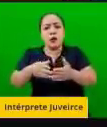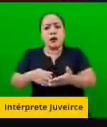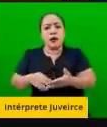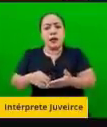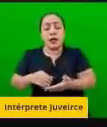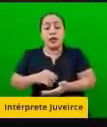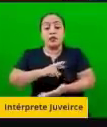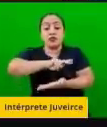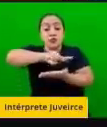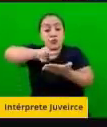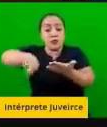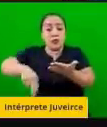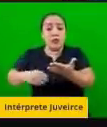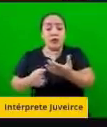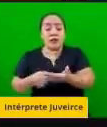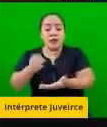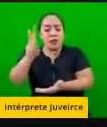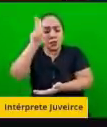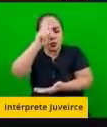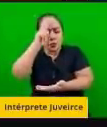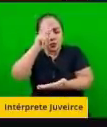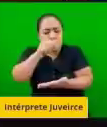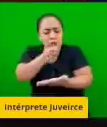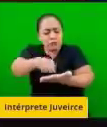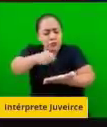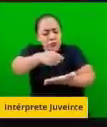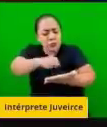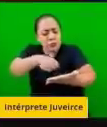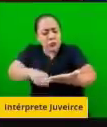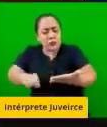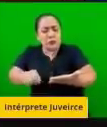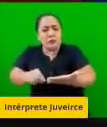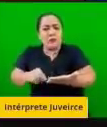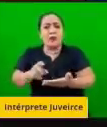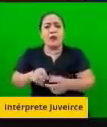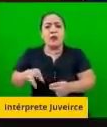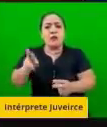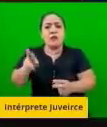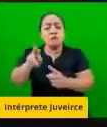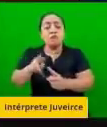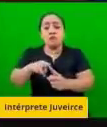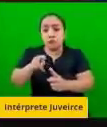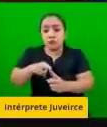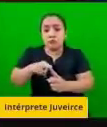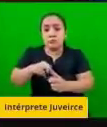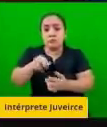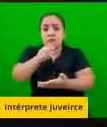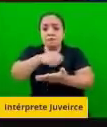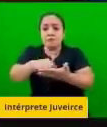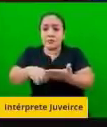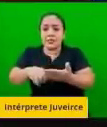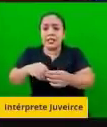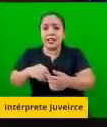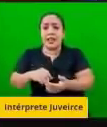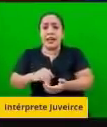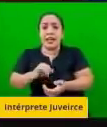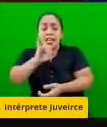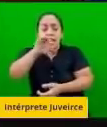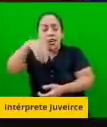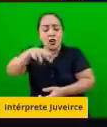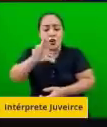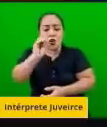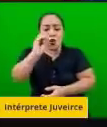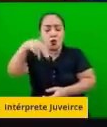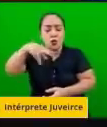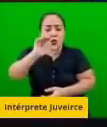documento, escritos, iconográficos, materiais, imateriais, capazes de facilitar